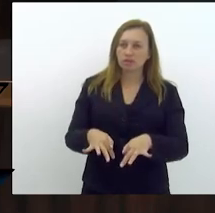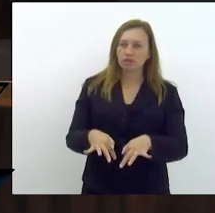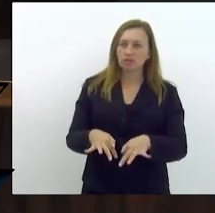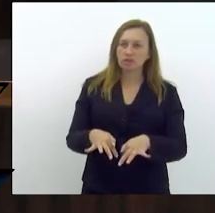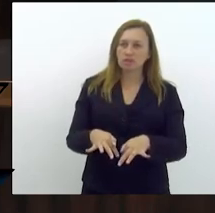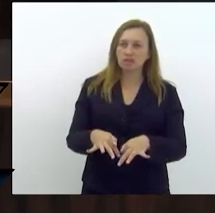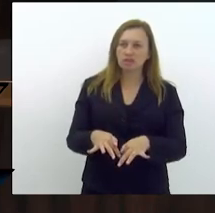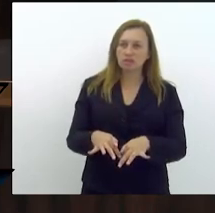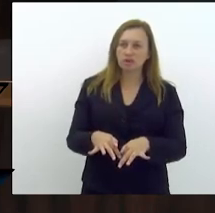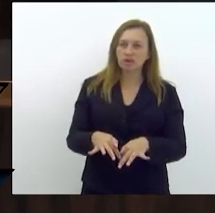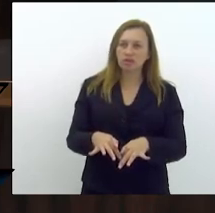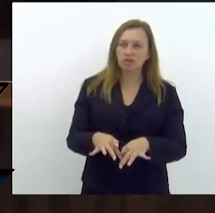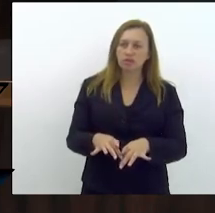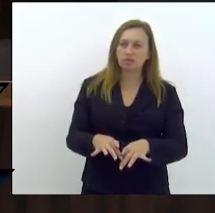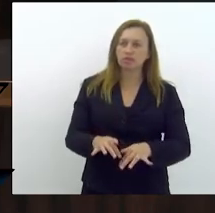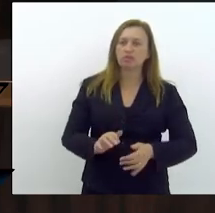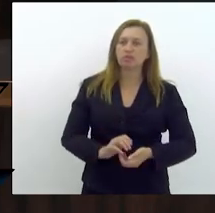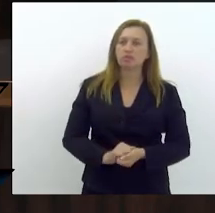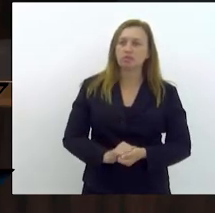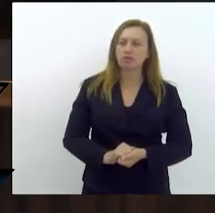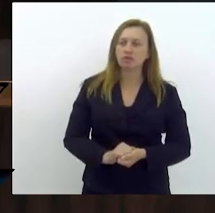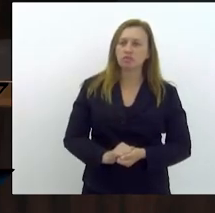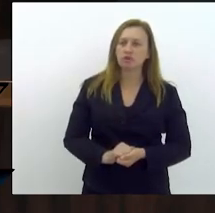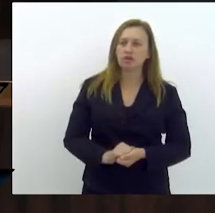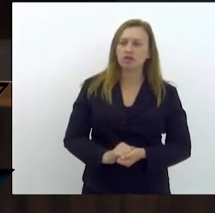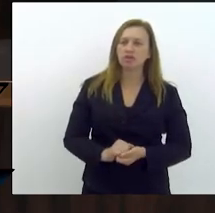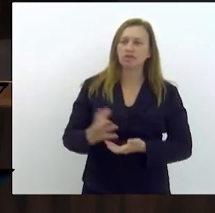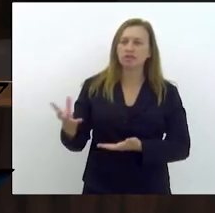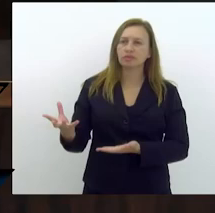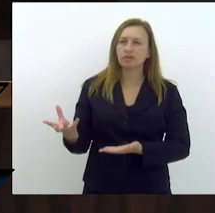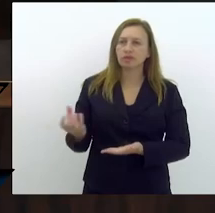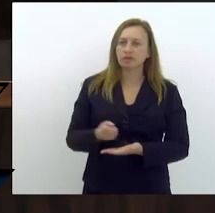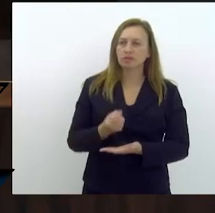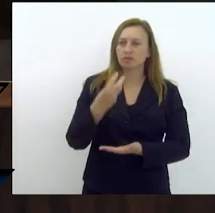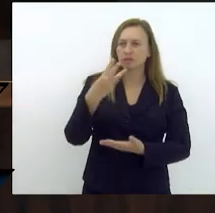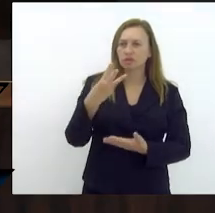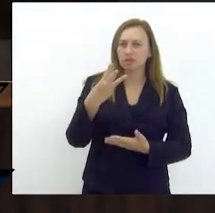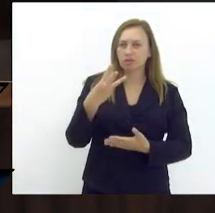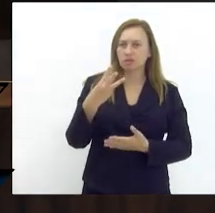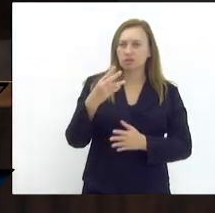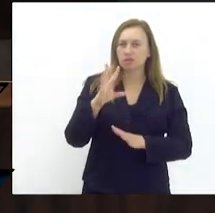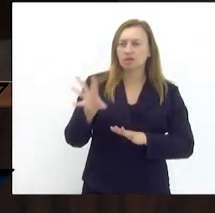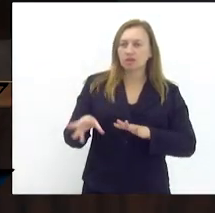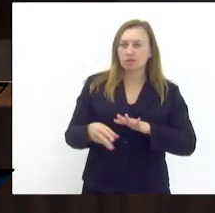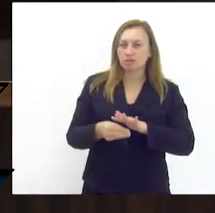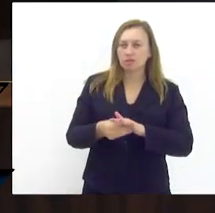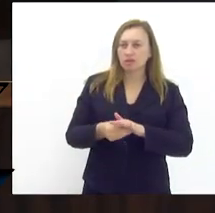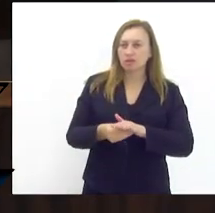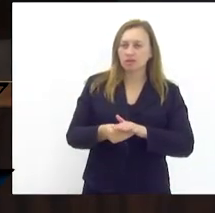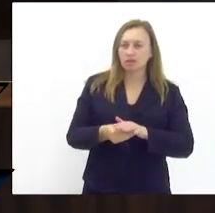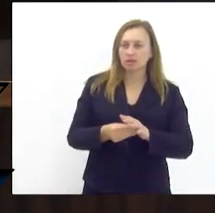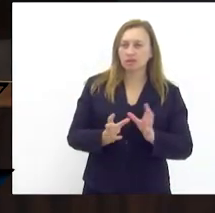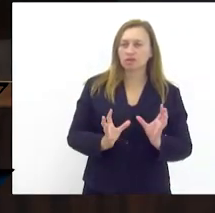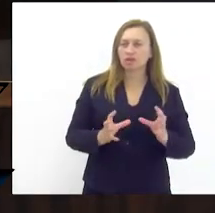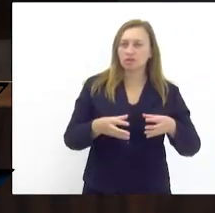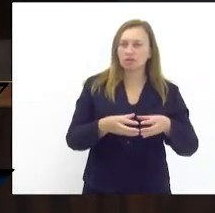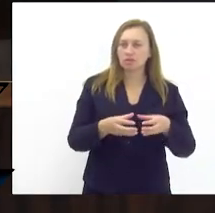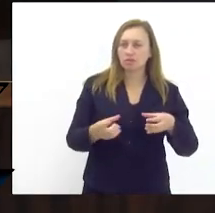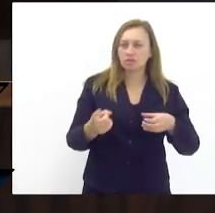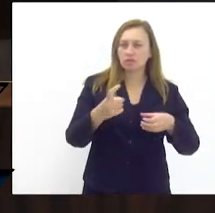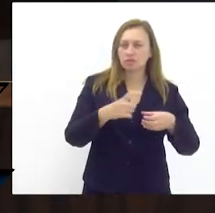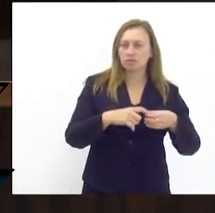discussão o projeto recebeu três emendas e retorna as comissões